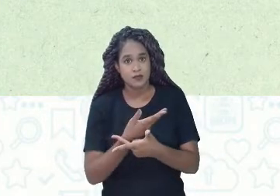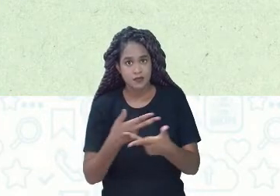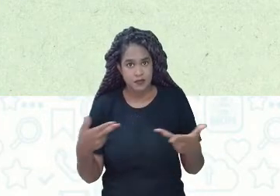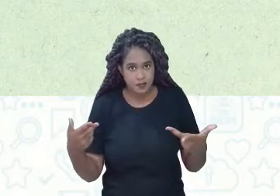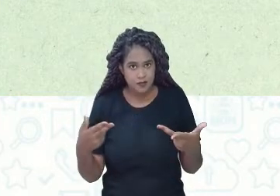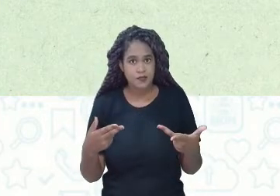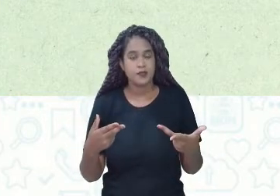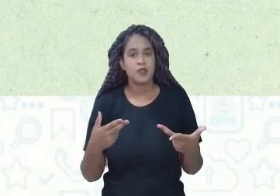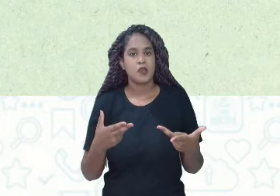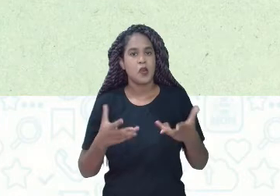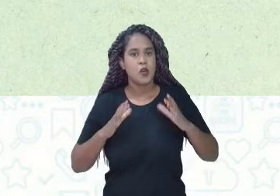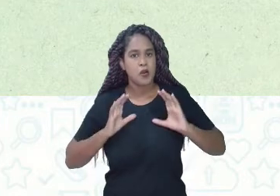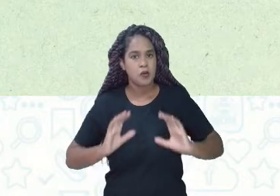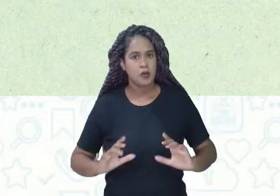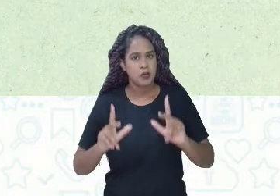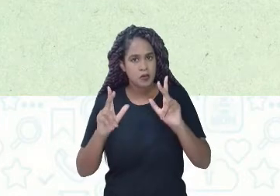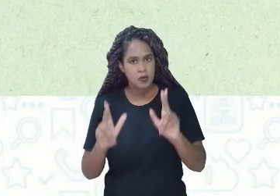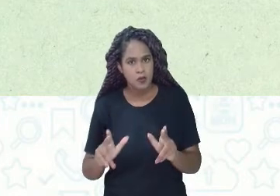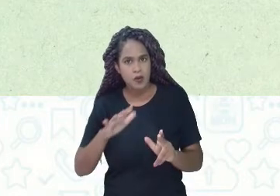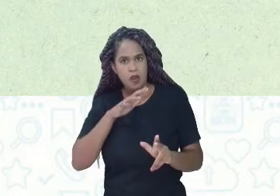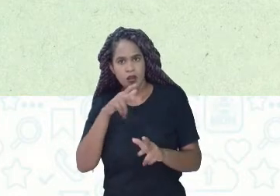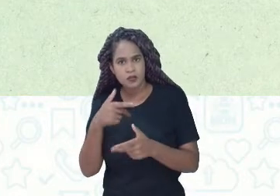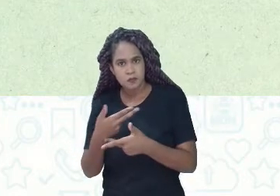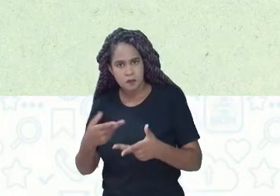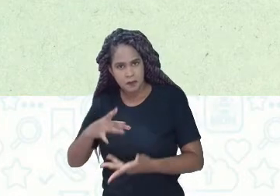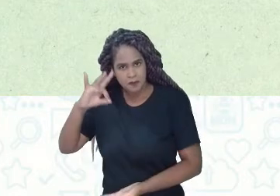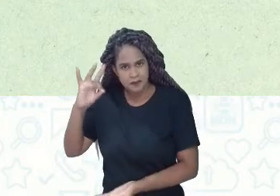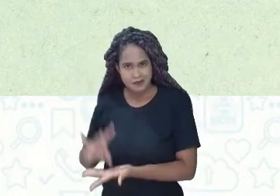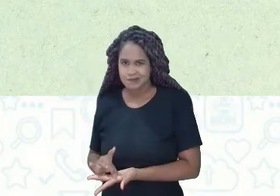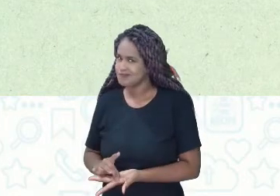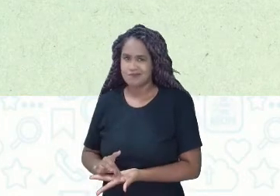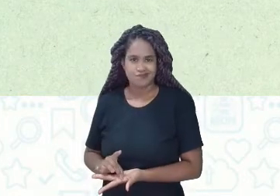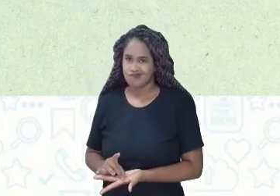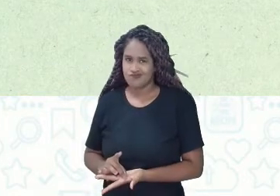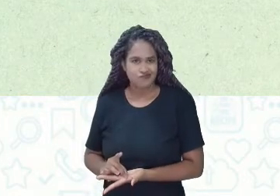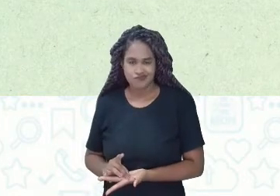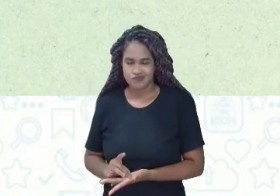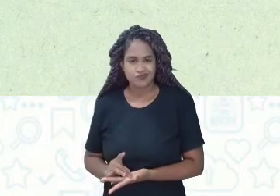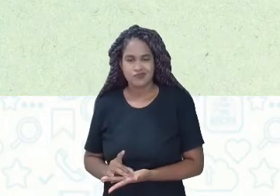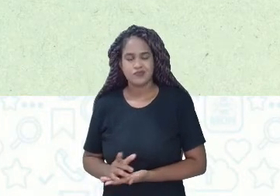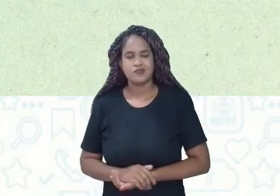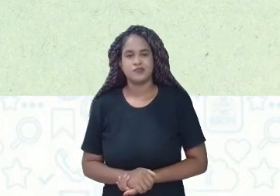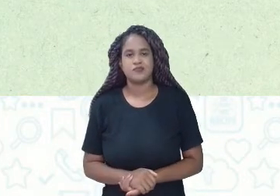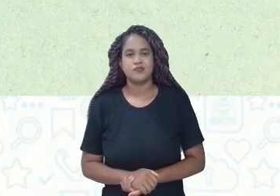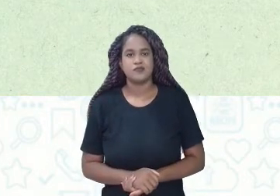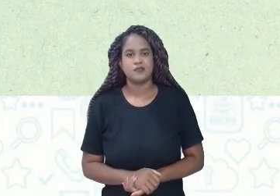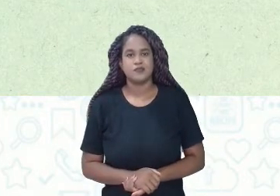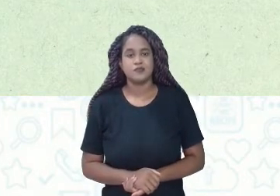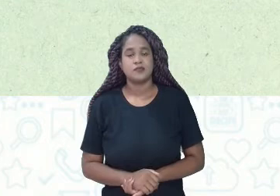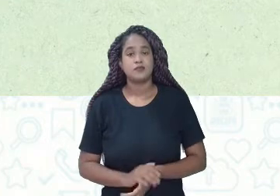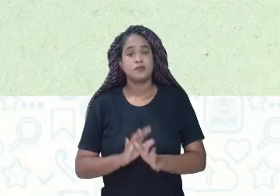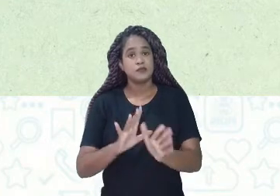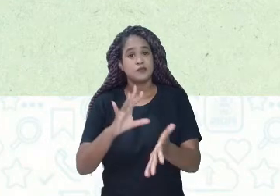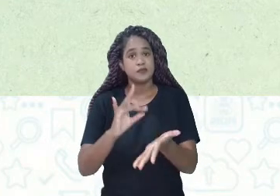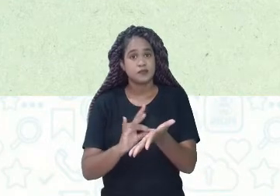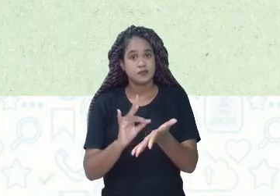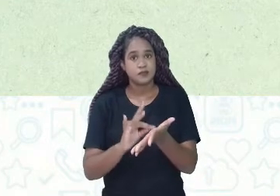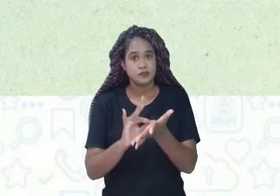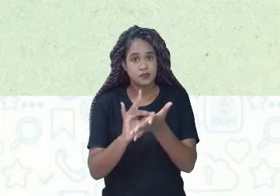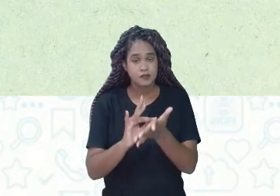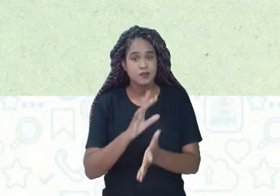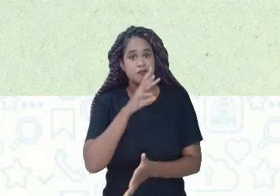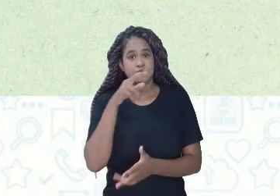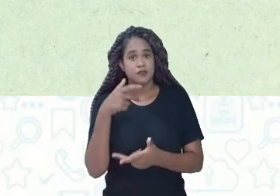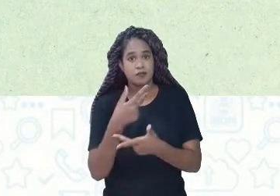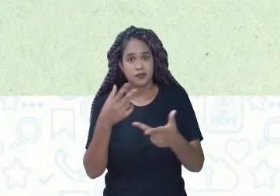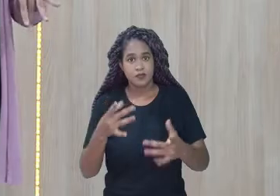não se comportam como animais verdadeiramente se comportam na vida real, tá certo? Eles vão assumir as características